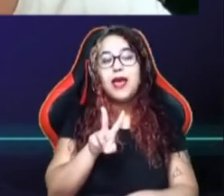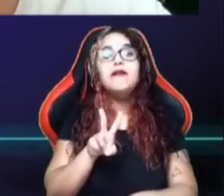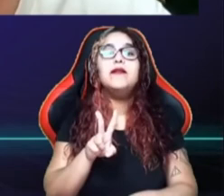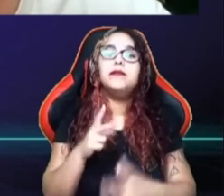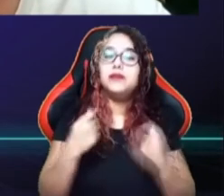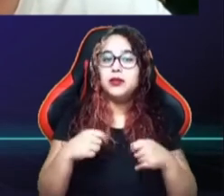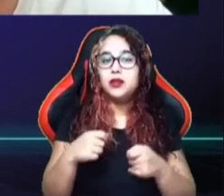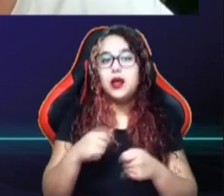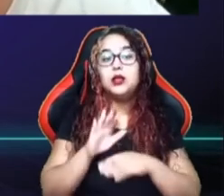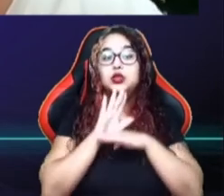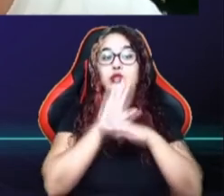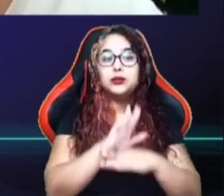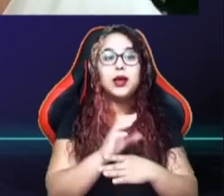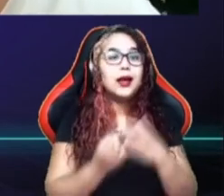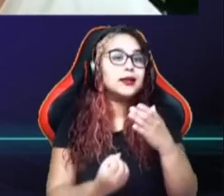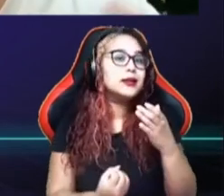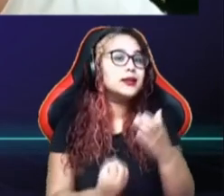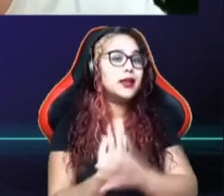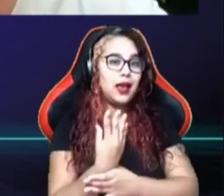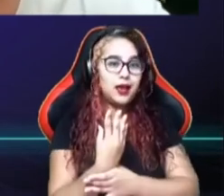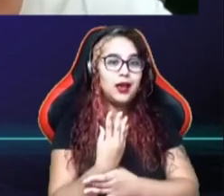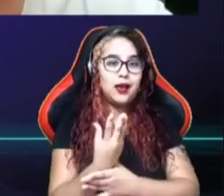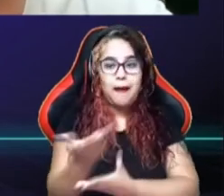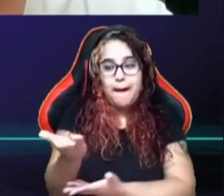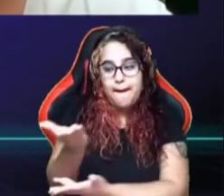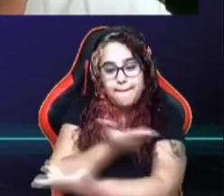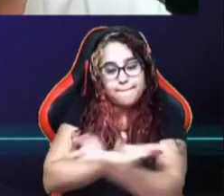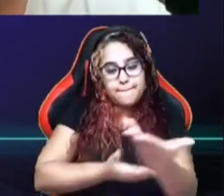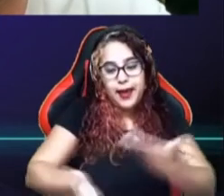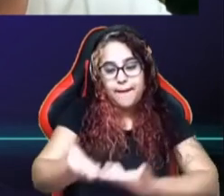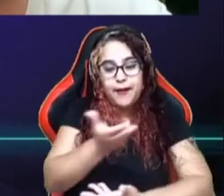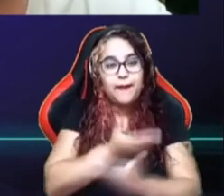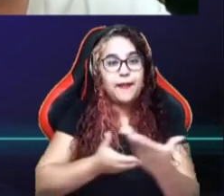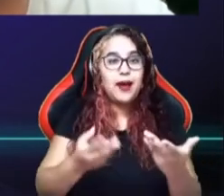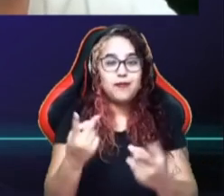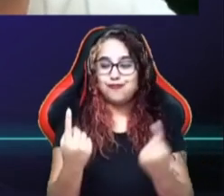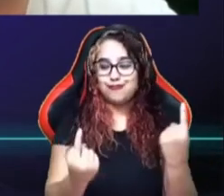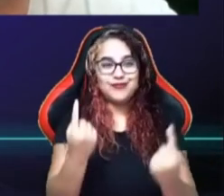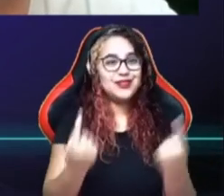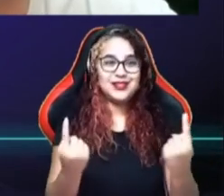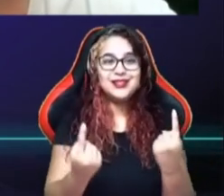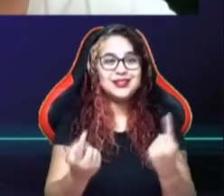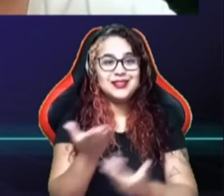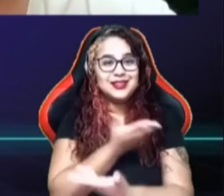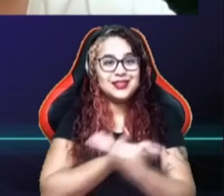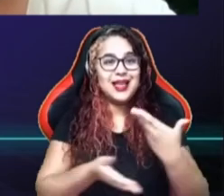essa ponte para juntar essas duas coisas, né? Se isso for bem feito, com